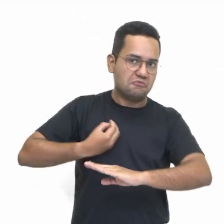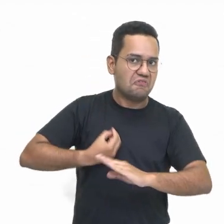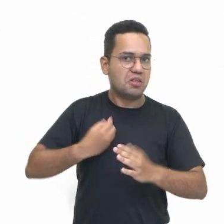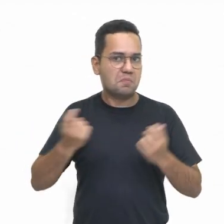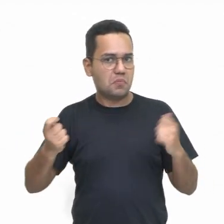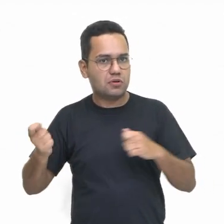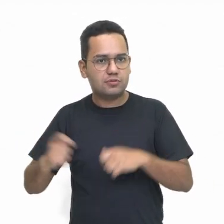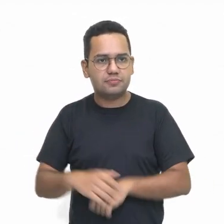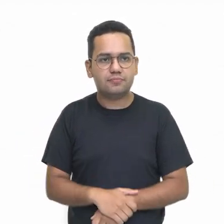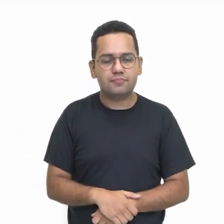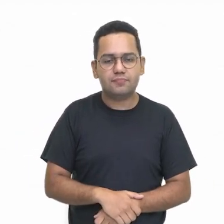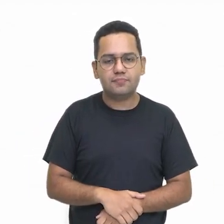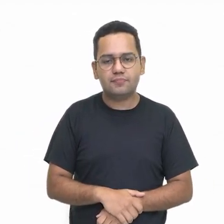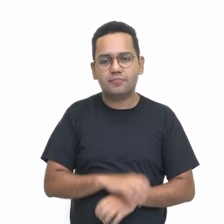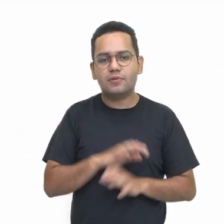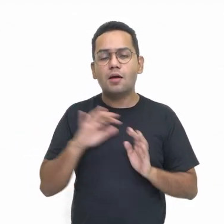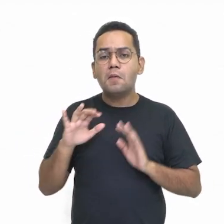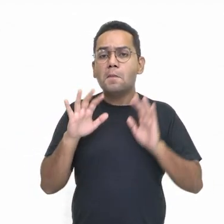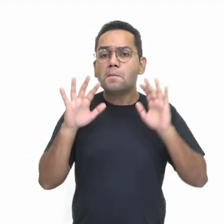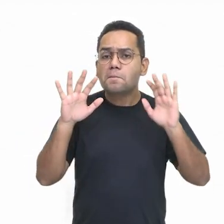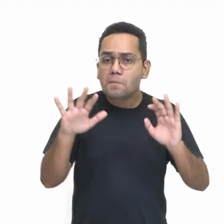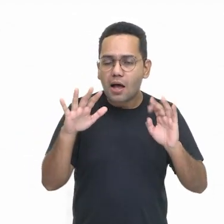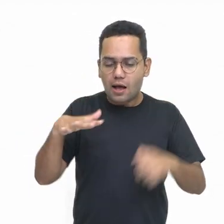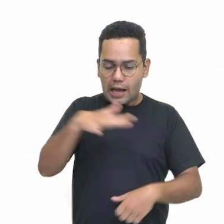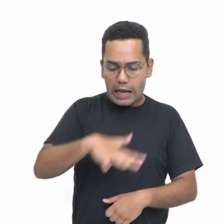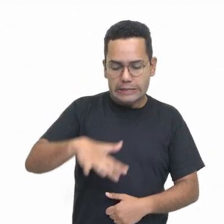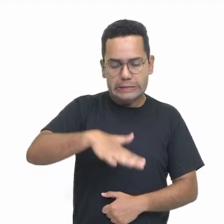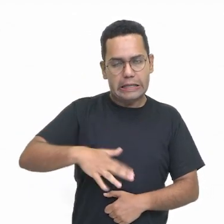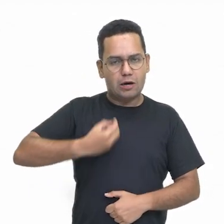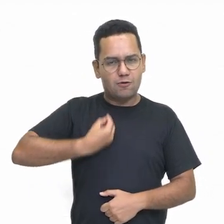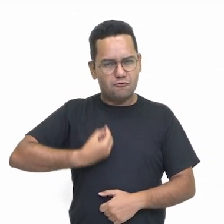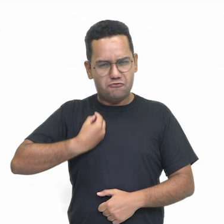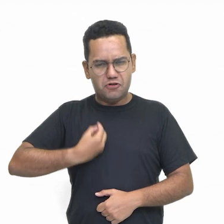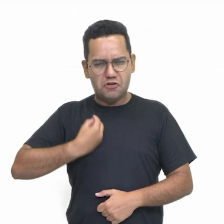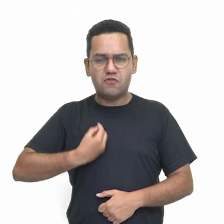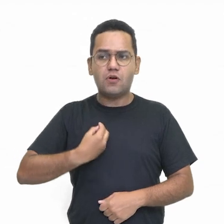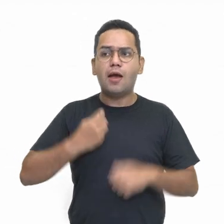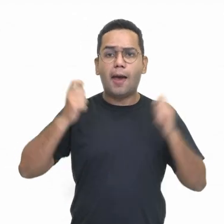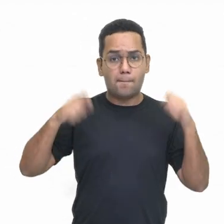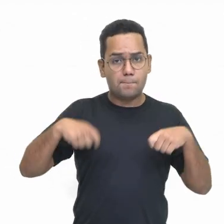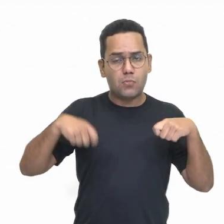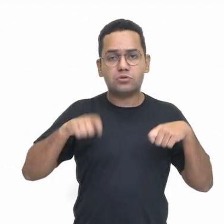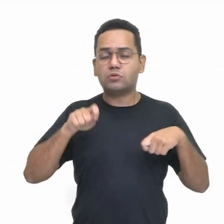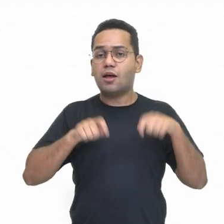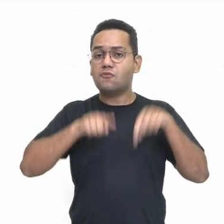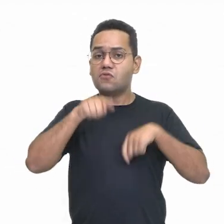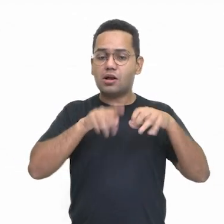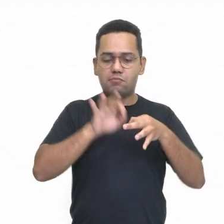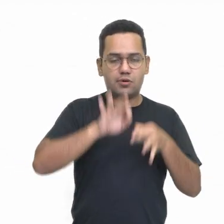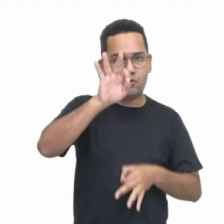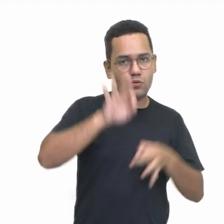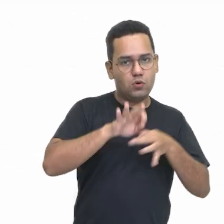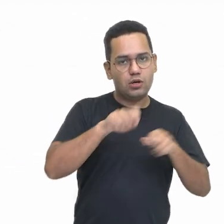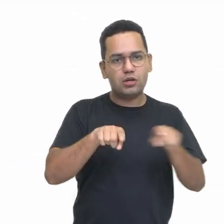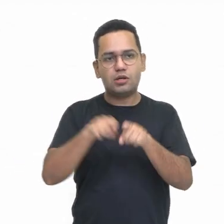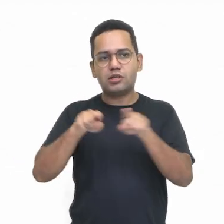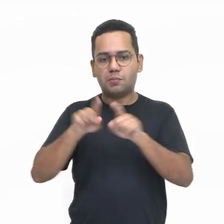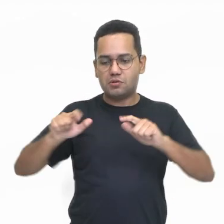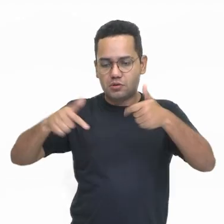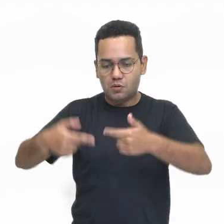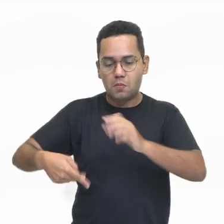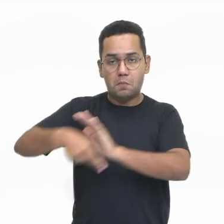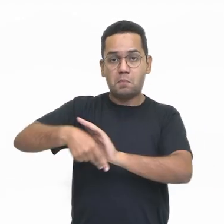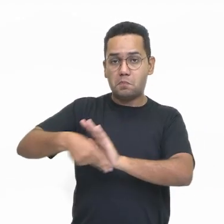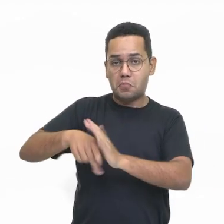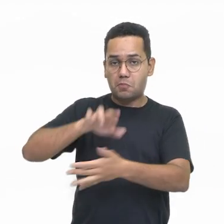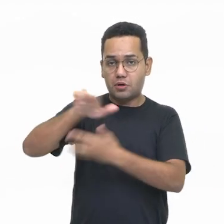eh são os fatores que vão afetar tanto o tamanho ou a dinâmica dessa população como